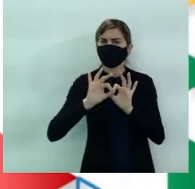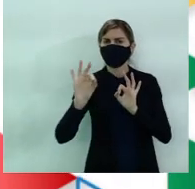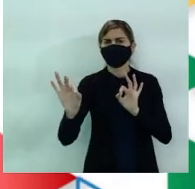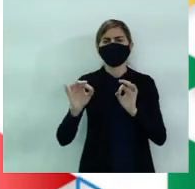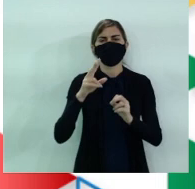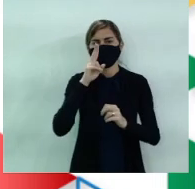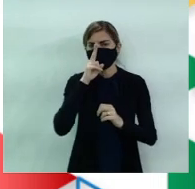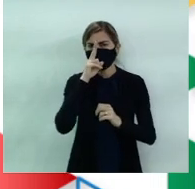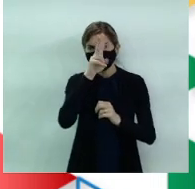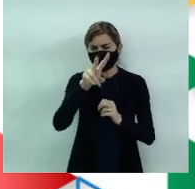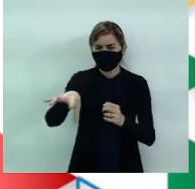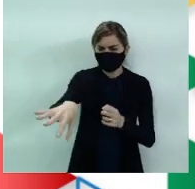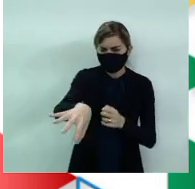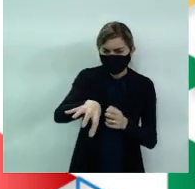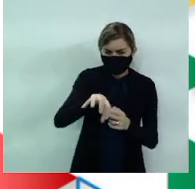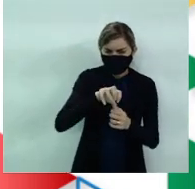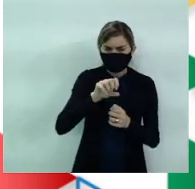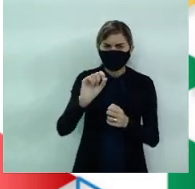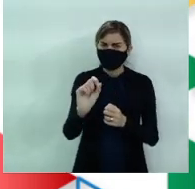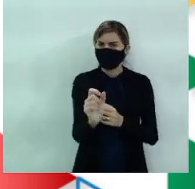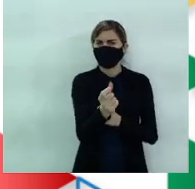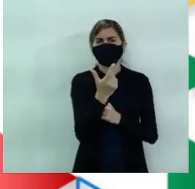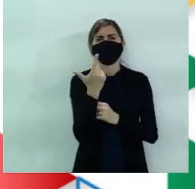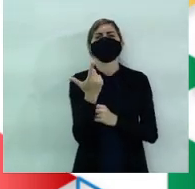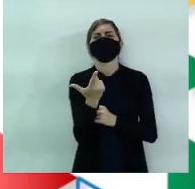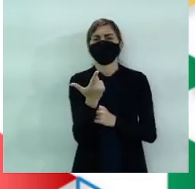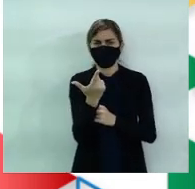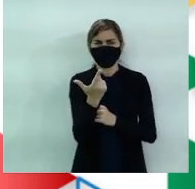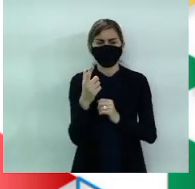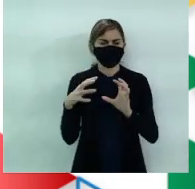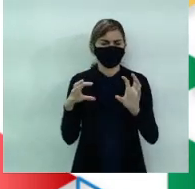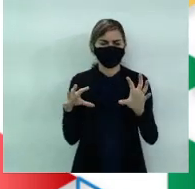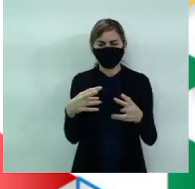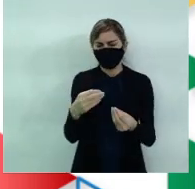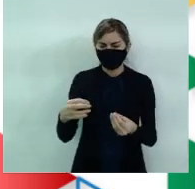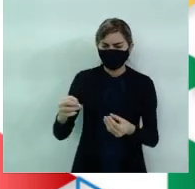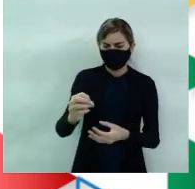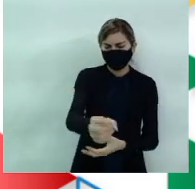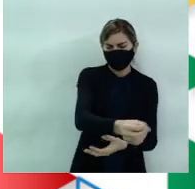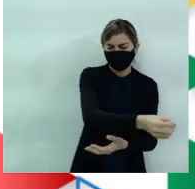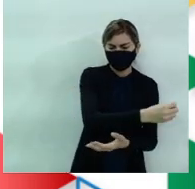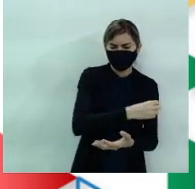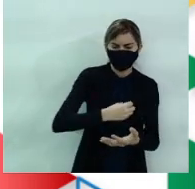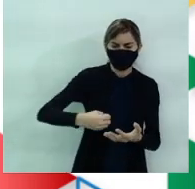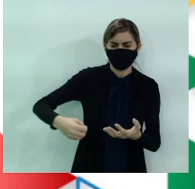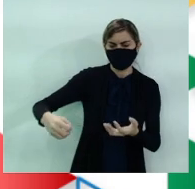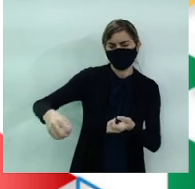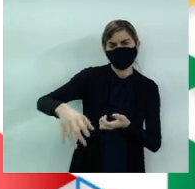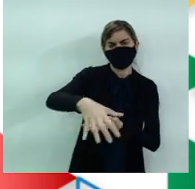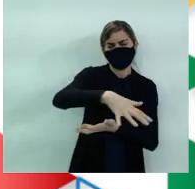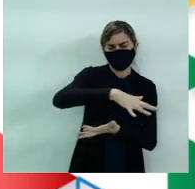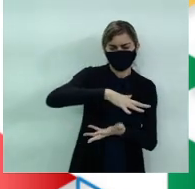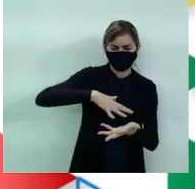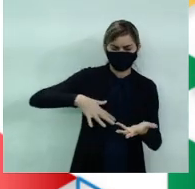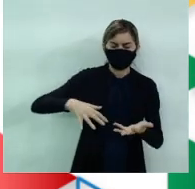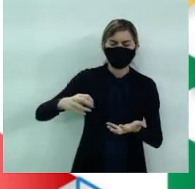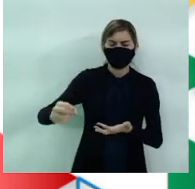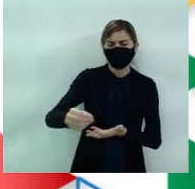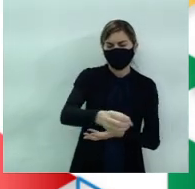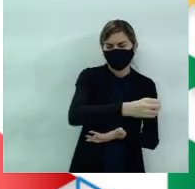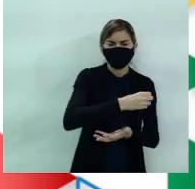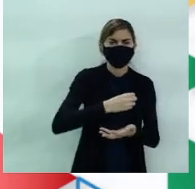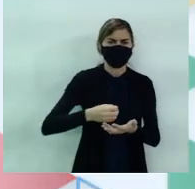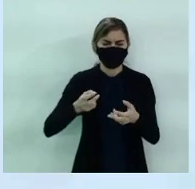a força de atração entre o Sol e todos os planetas do Sistema Solar, ela é suficiente